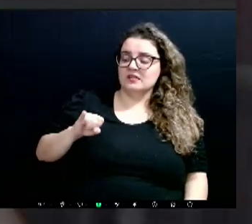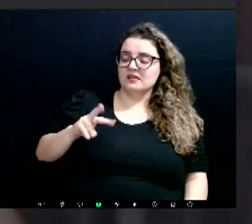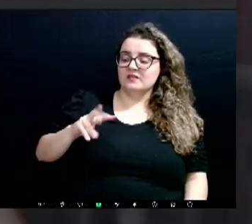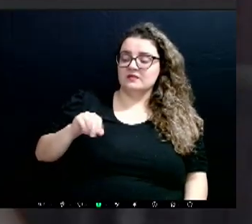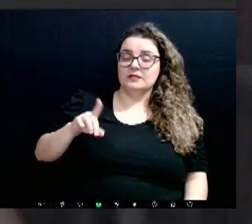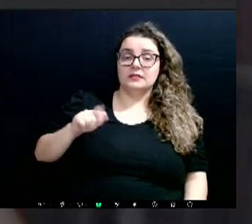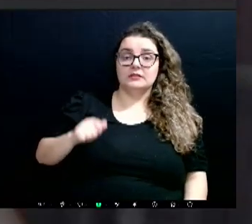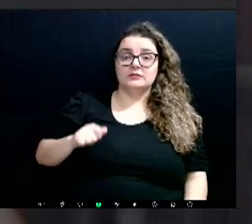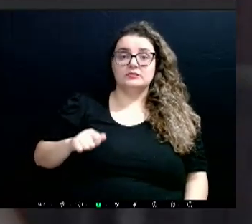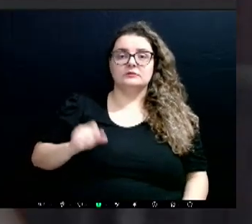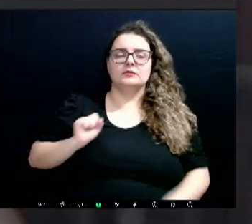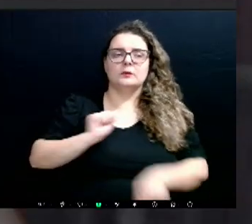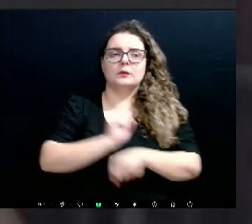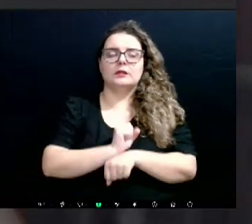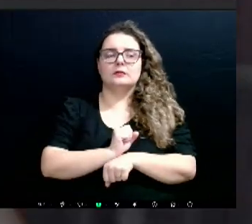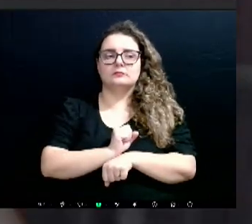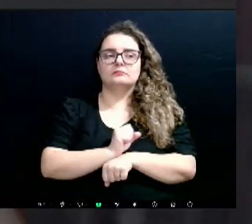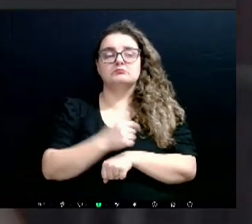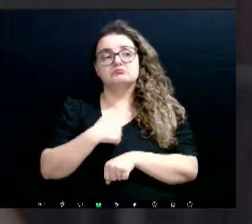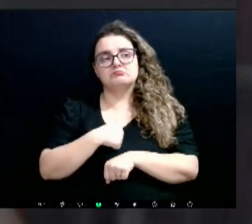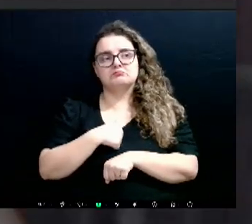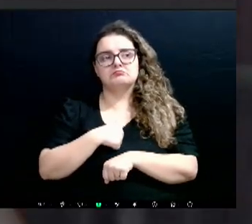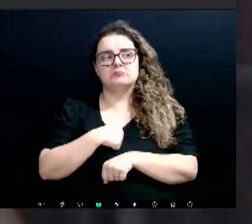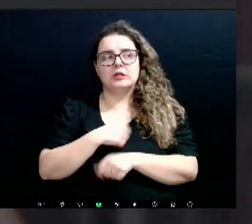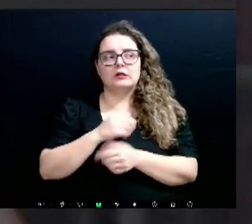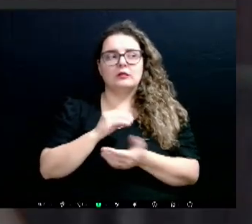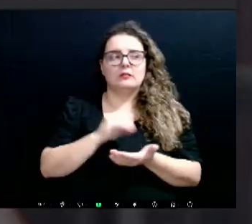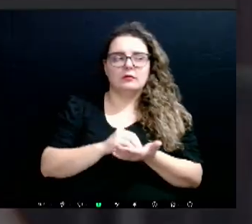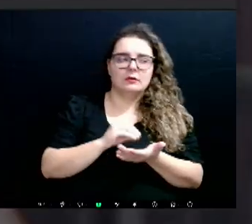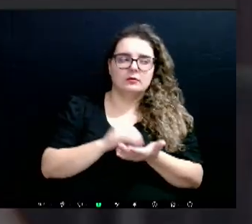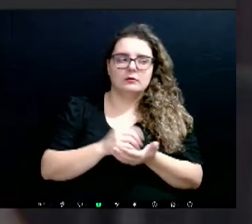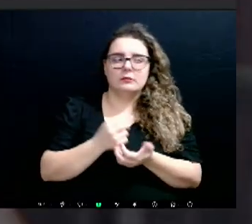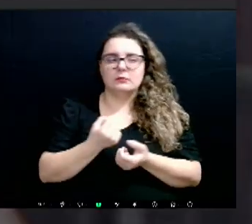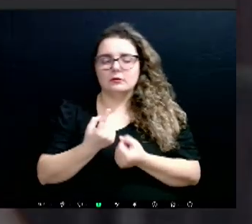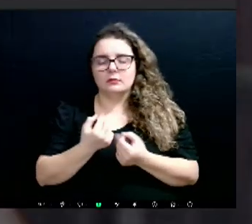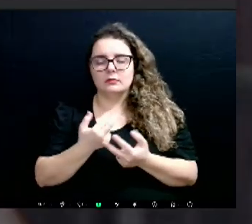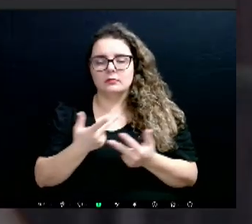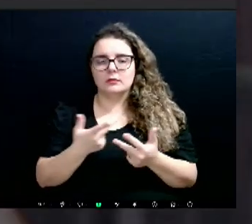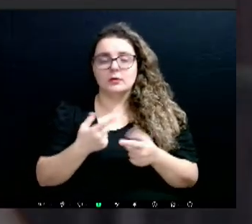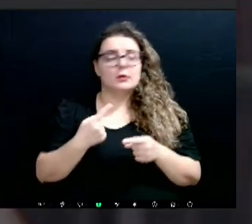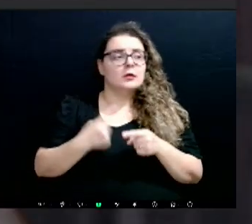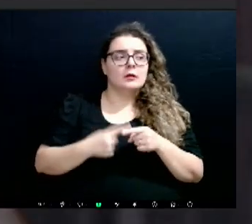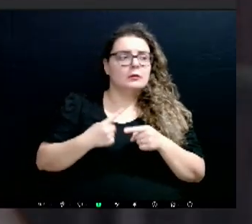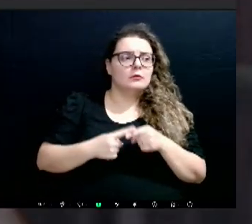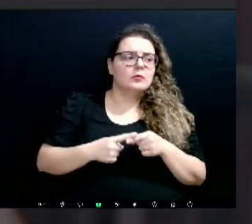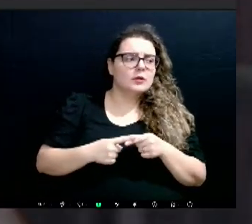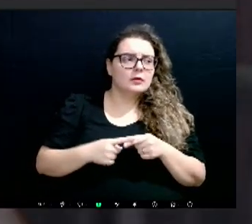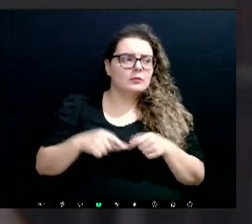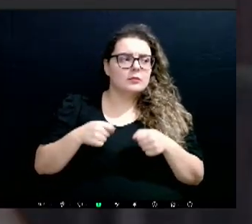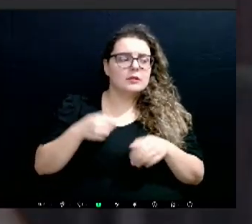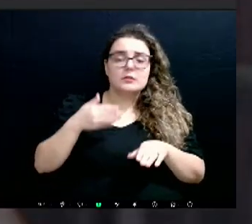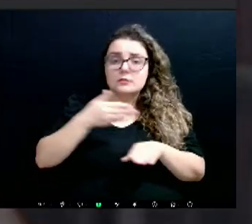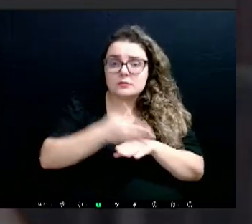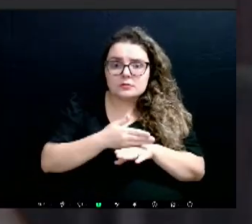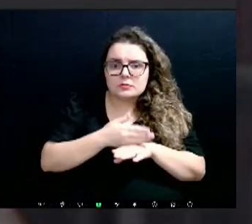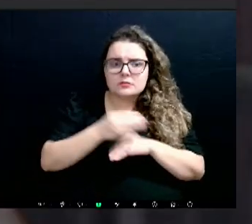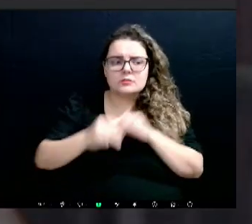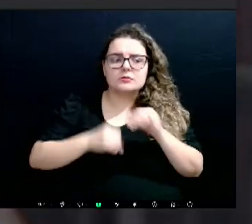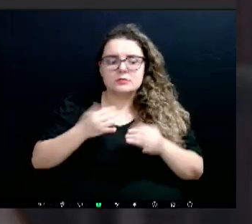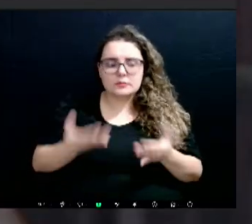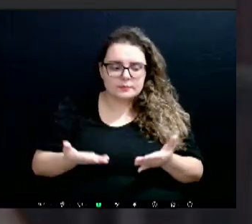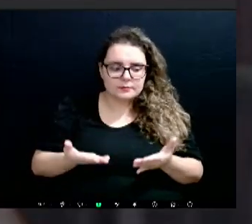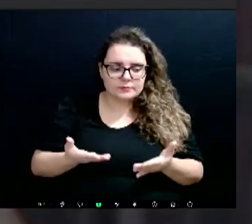parei, eu sou na minha ausência, né, e por que eu preciso eu tenho essa necessidade de acessar? Esse que é o